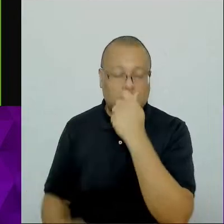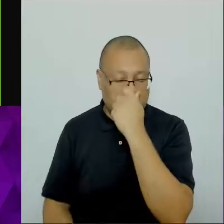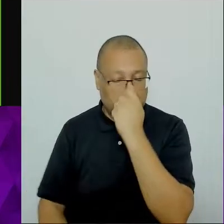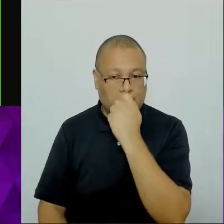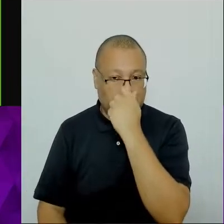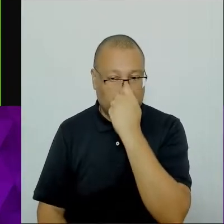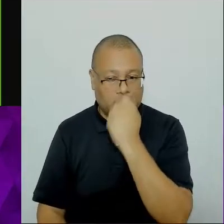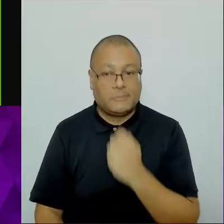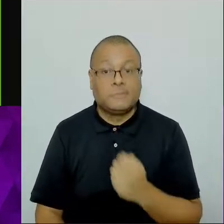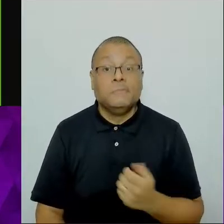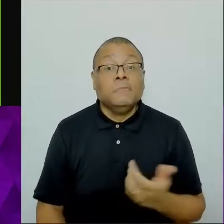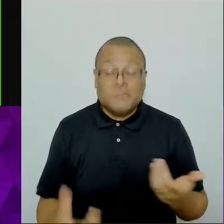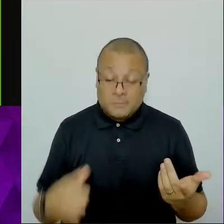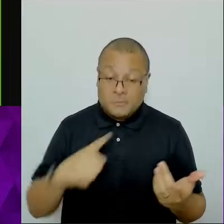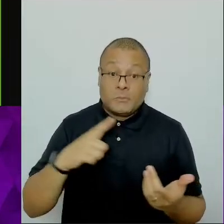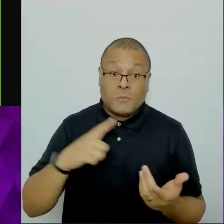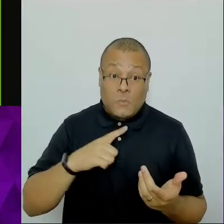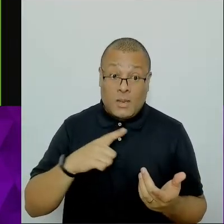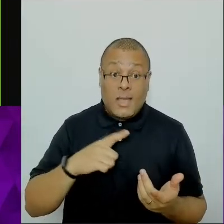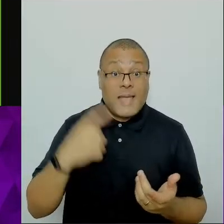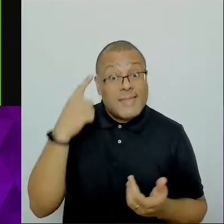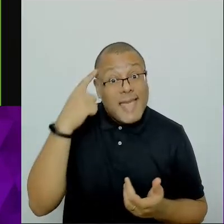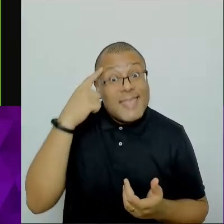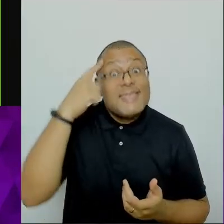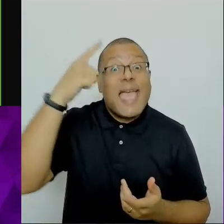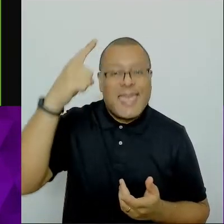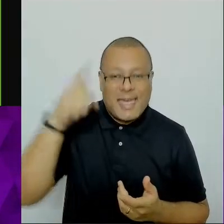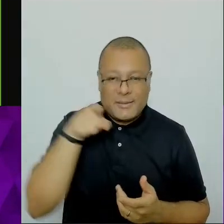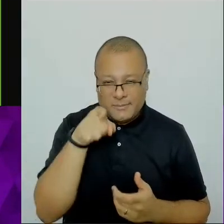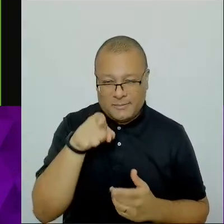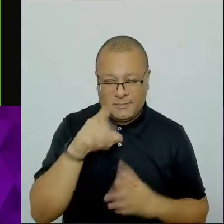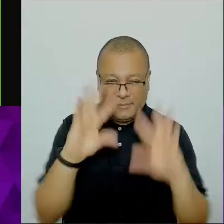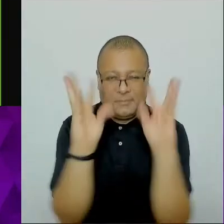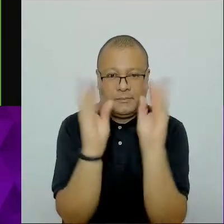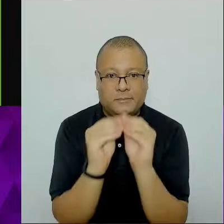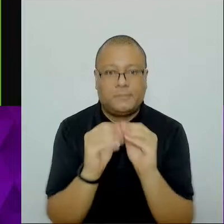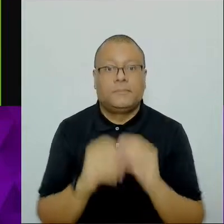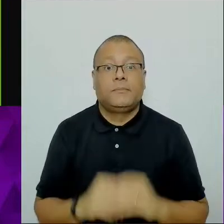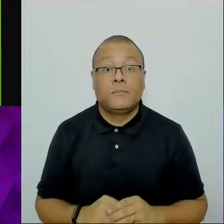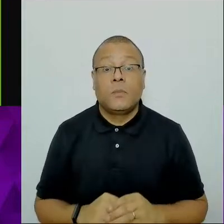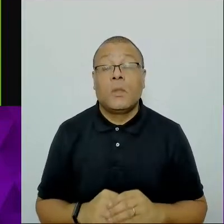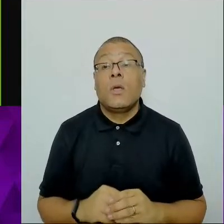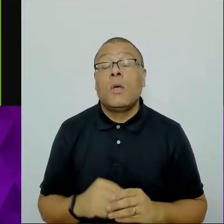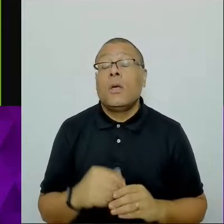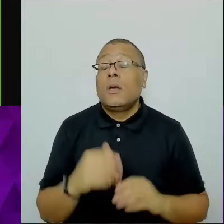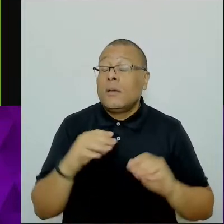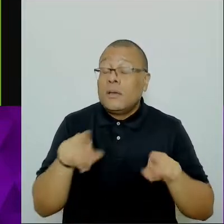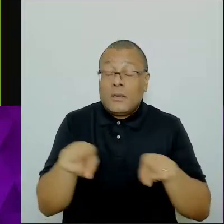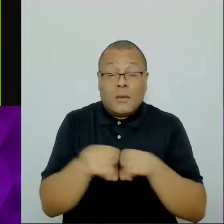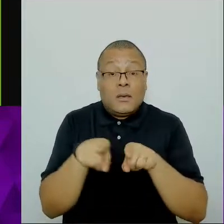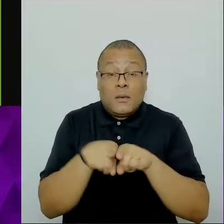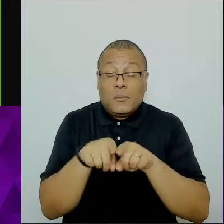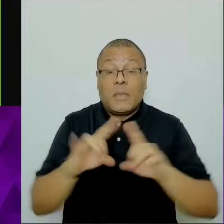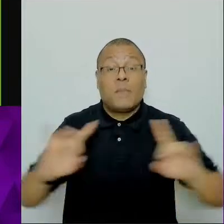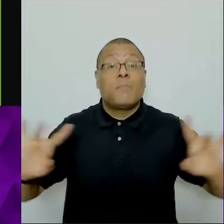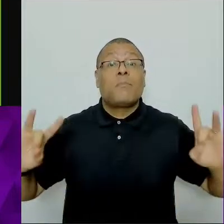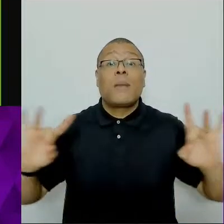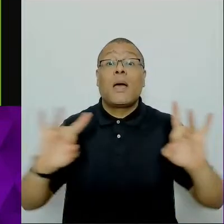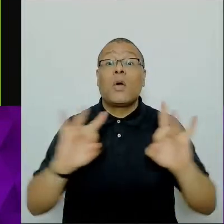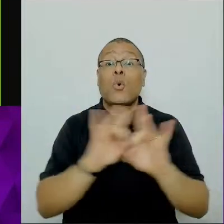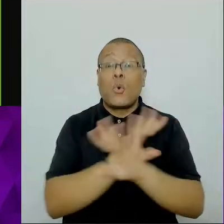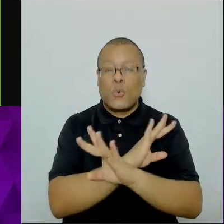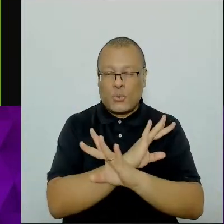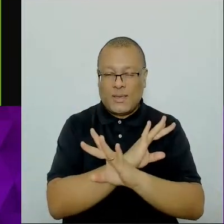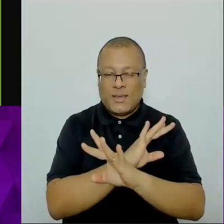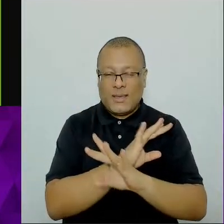Eles são, assim, o core aqui da ideia. E para fechar, né, tudo isso que compõe a arquitetura